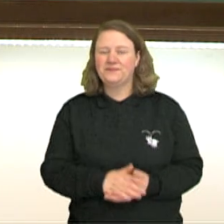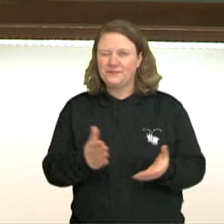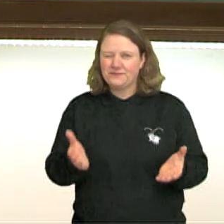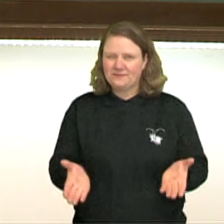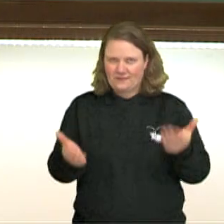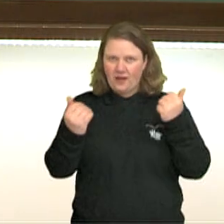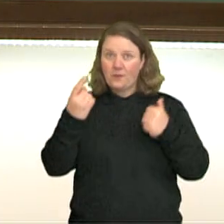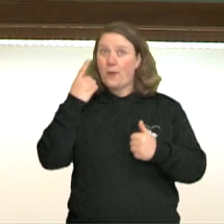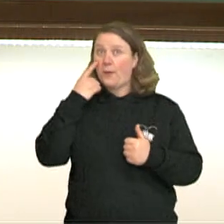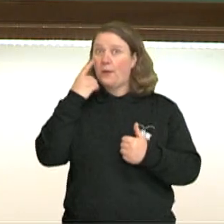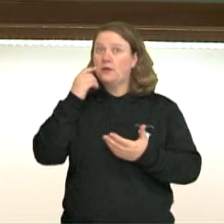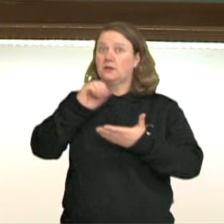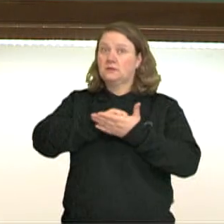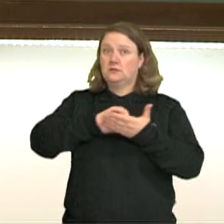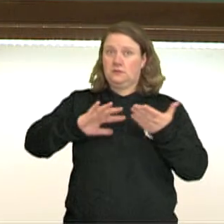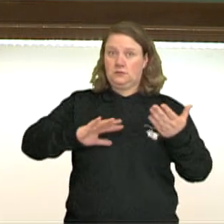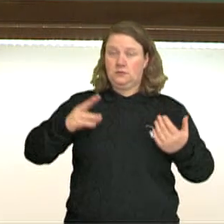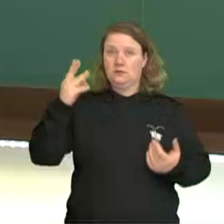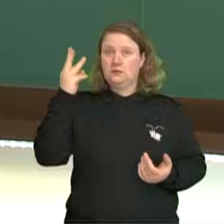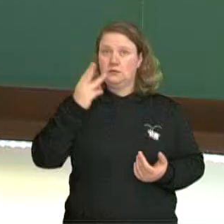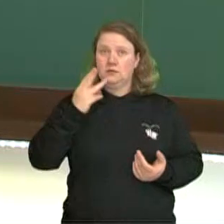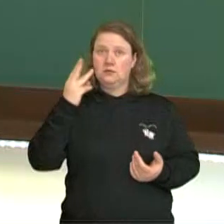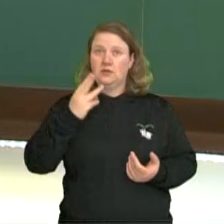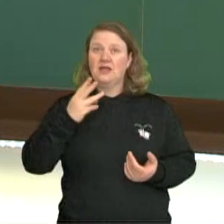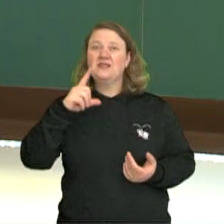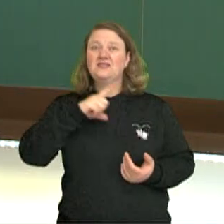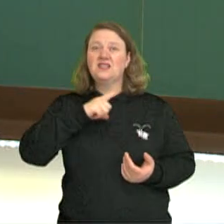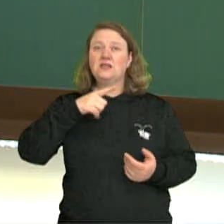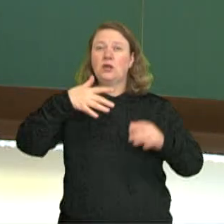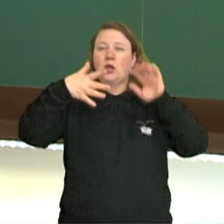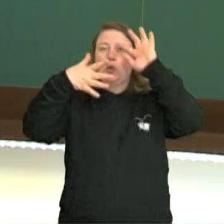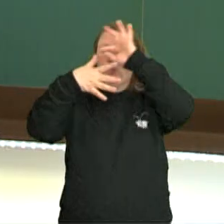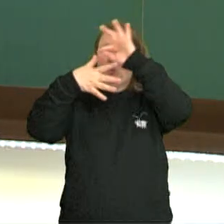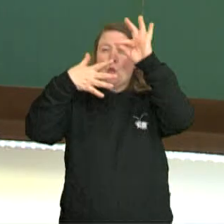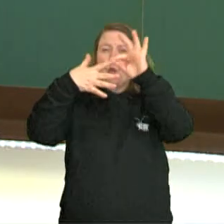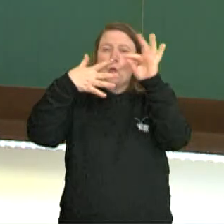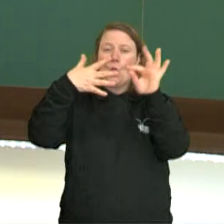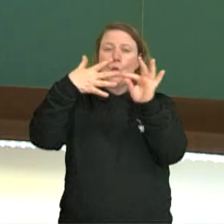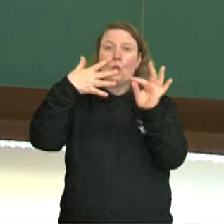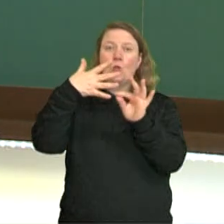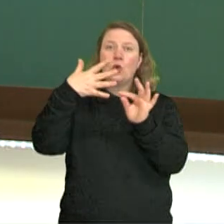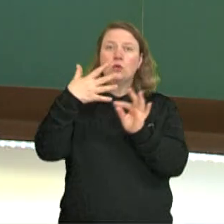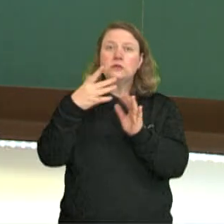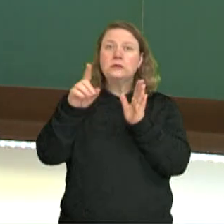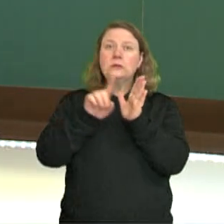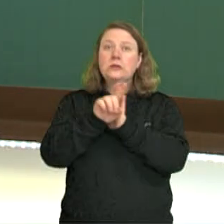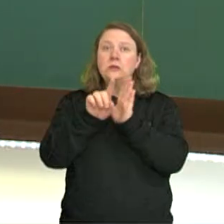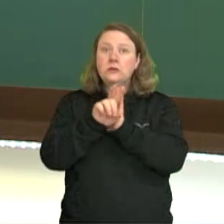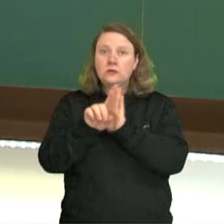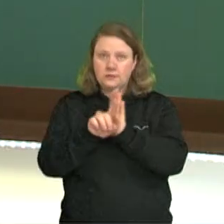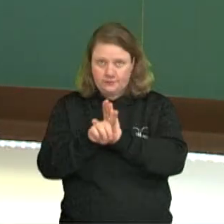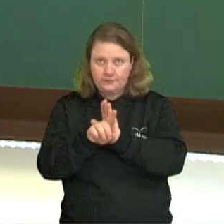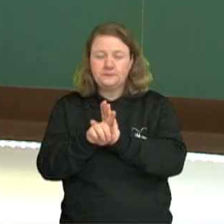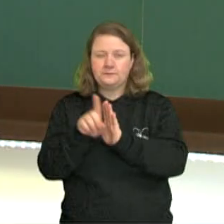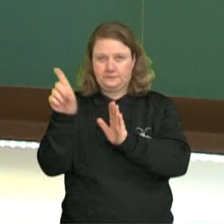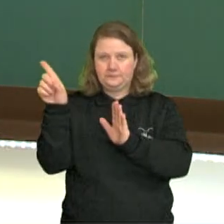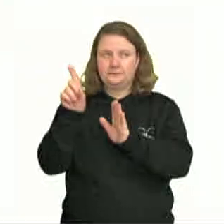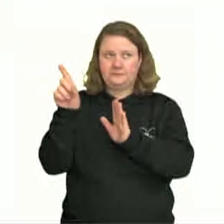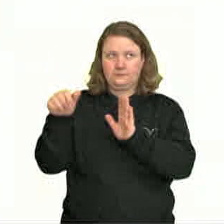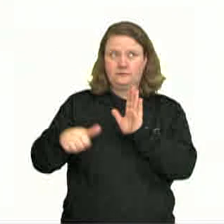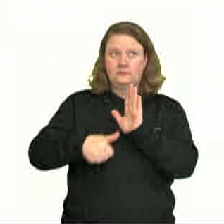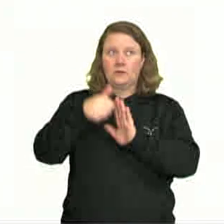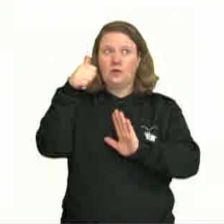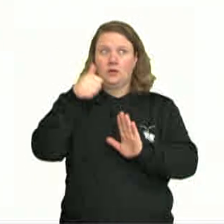Vamos lá, minha gente, essa atividade 3 trazia 5 questões, né? É uma atividade bastante exigente. Então vamos a elas, né? Sobre